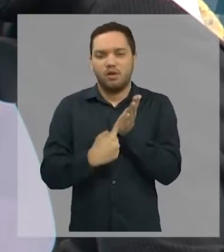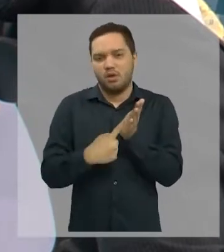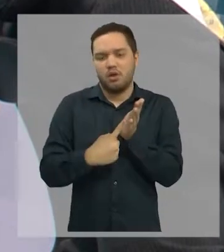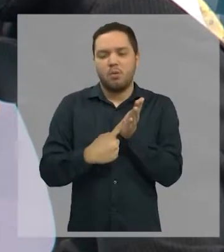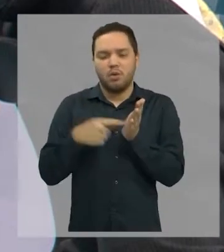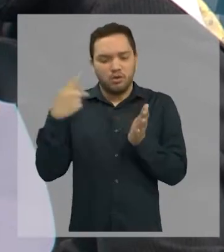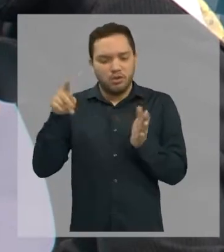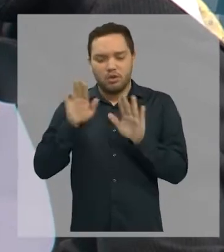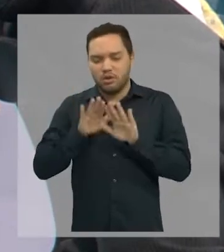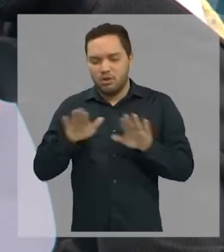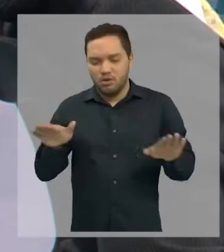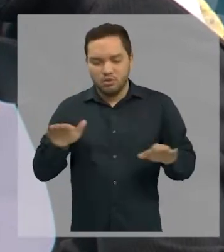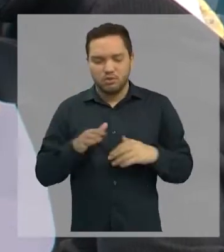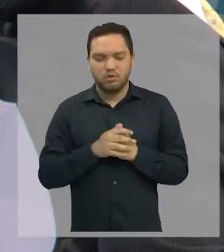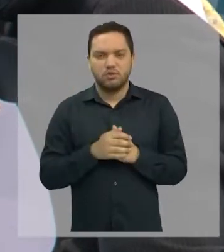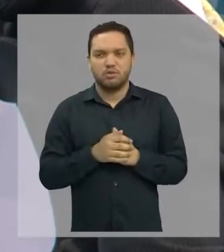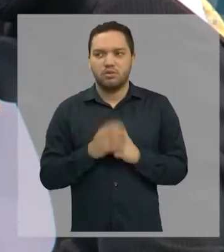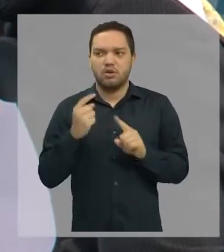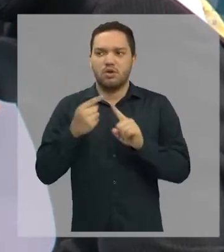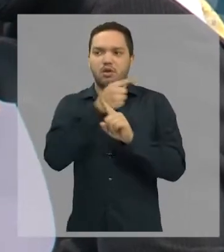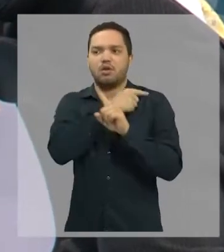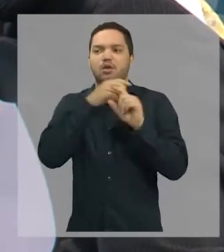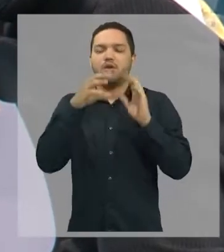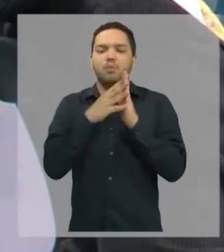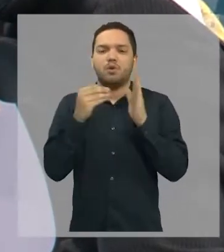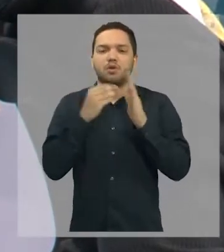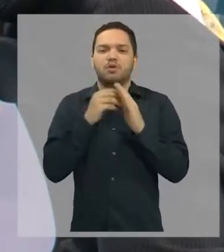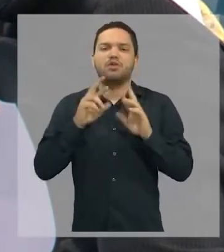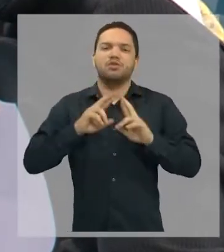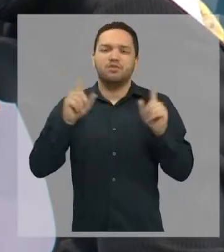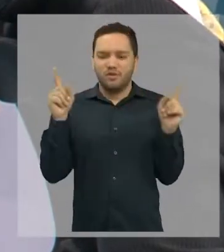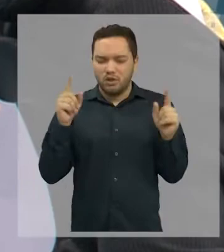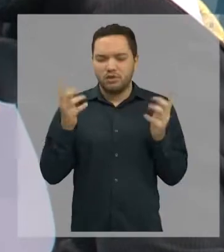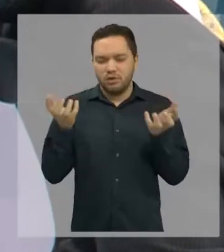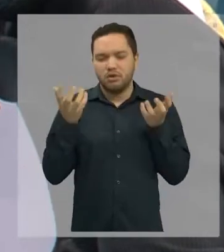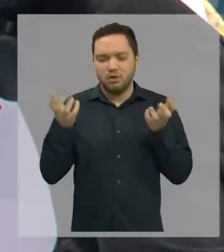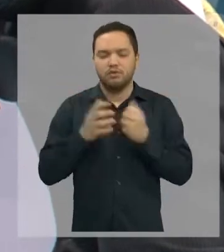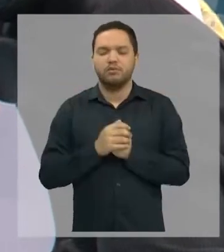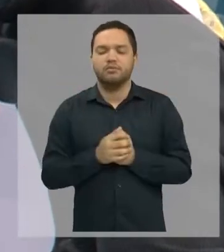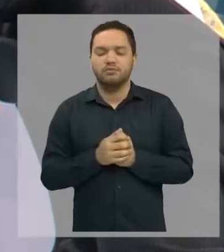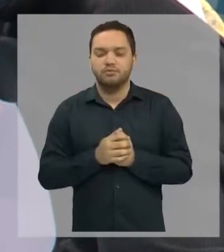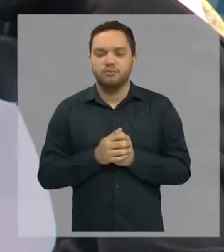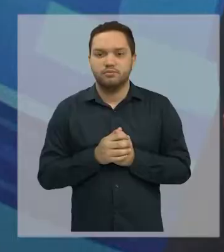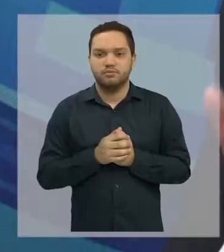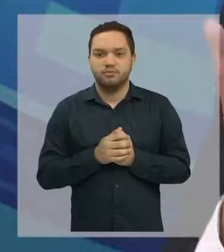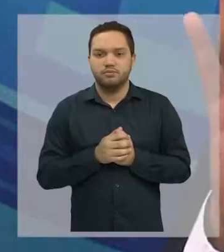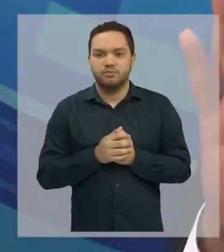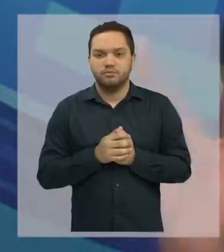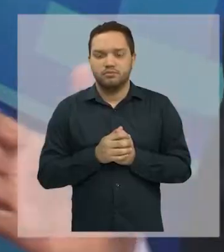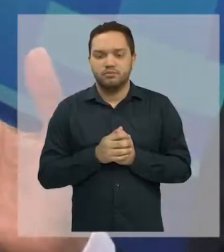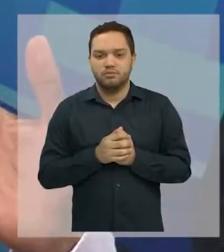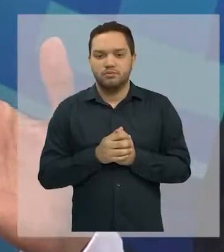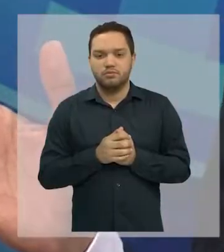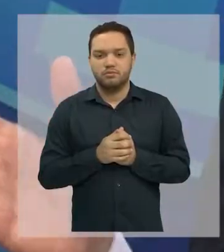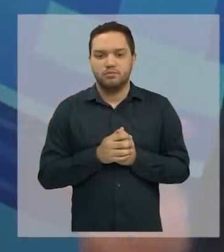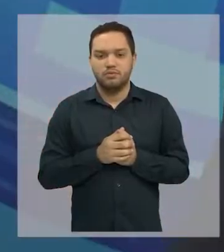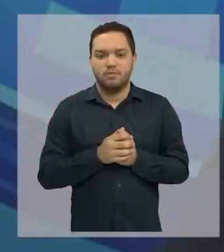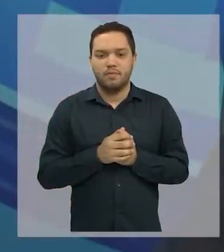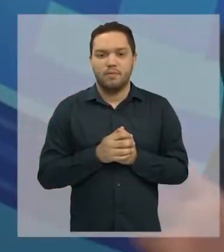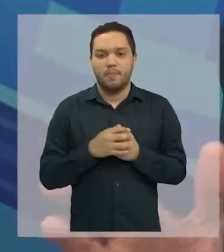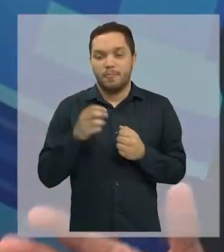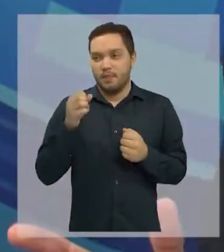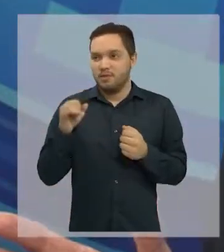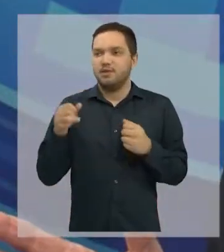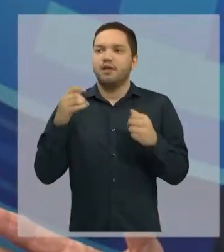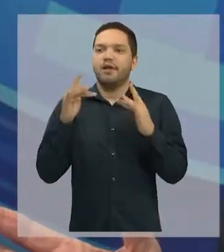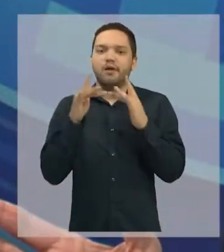compromisso eleitoral dele era esse. Se ele começar a ser visto de mão no ombro com o político, o eleitorado vai pensar, cara, você entrou para